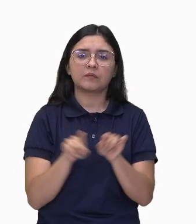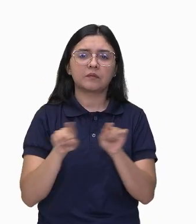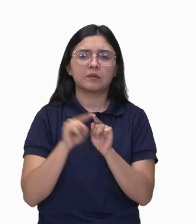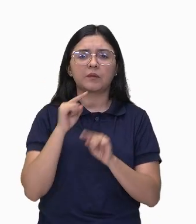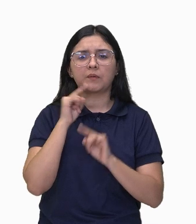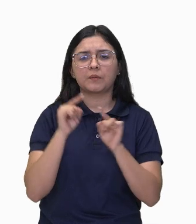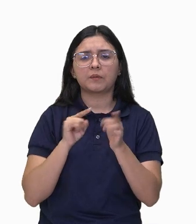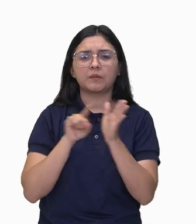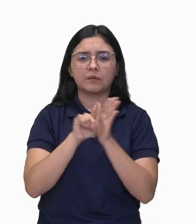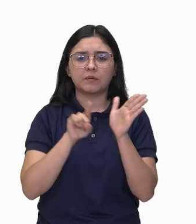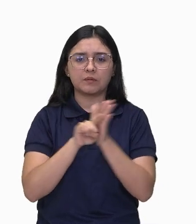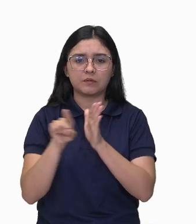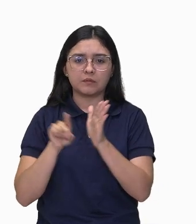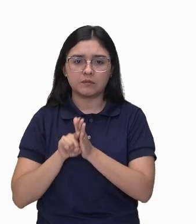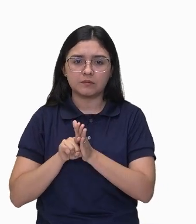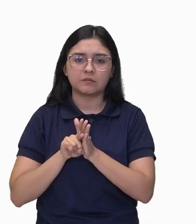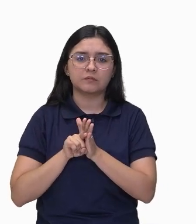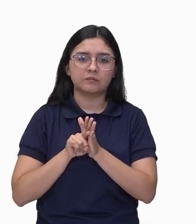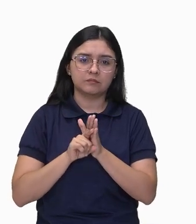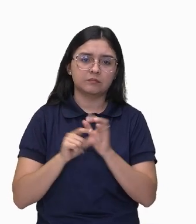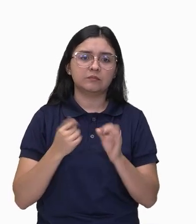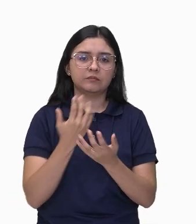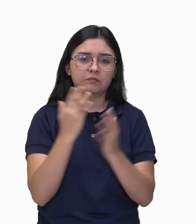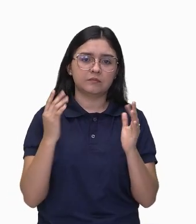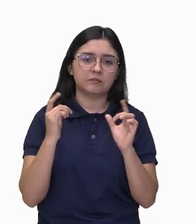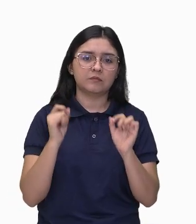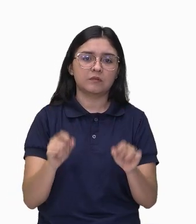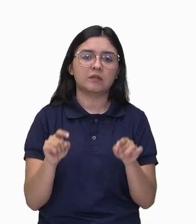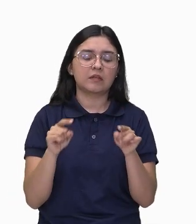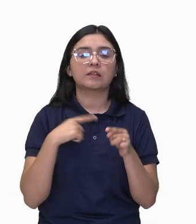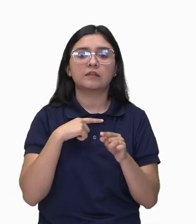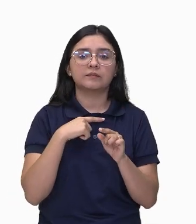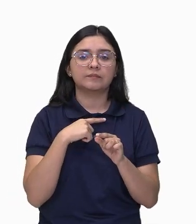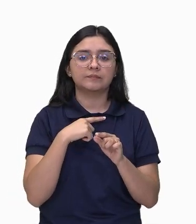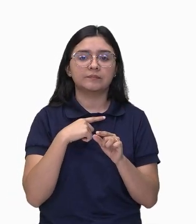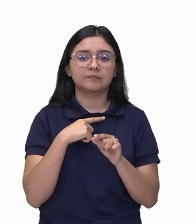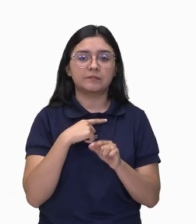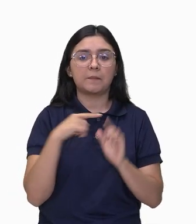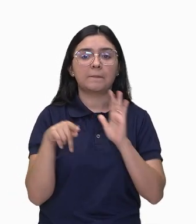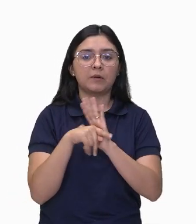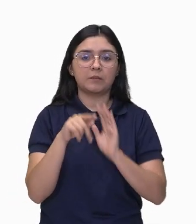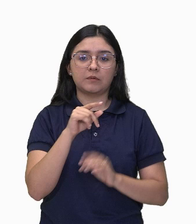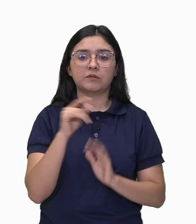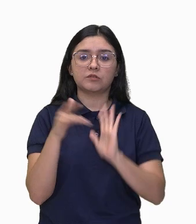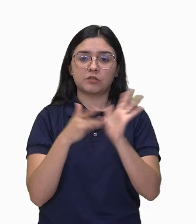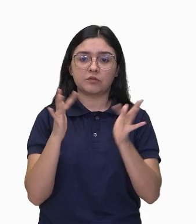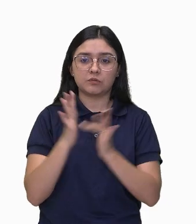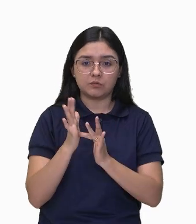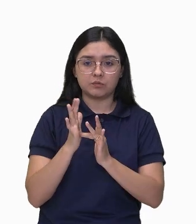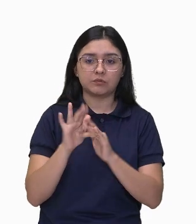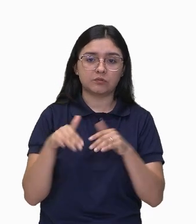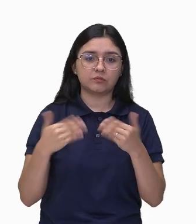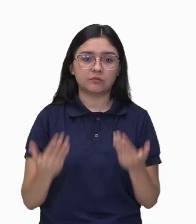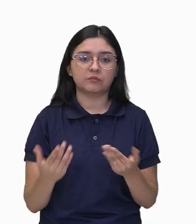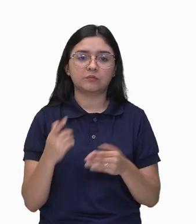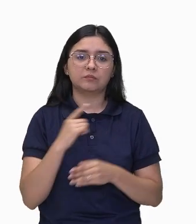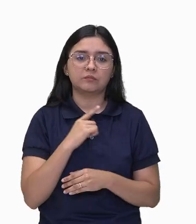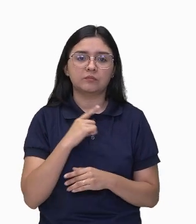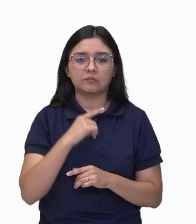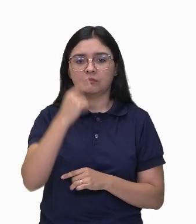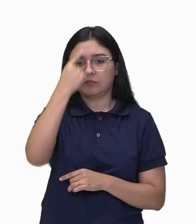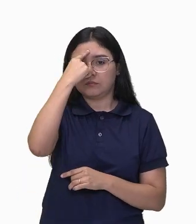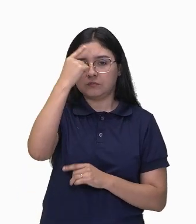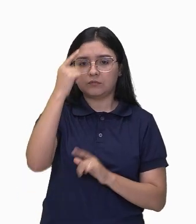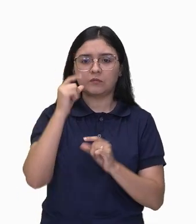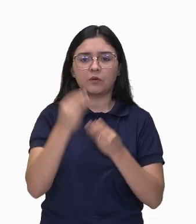natureza divina de Jesus Cristo. Suas ideias custaram a Giordano Bruno um processo pela Inquisição.